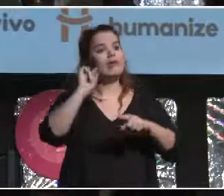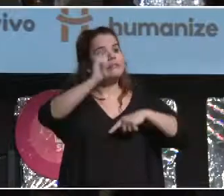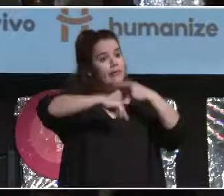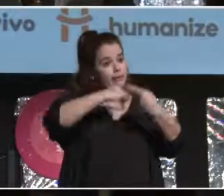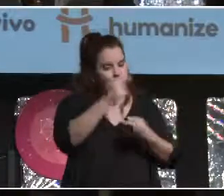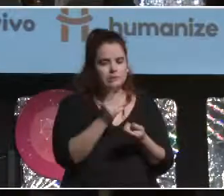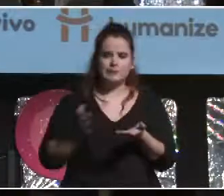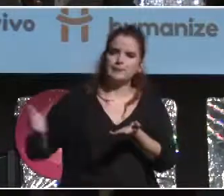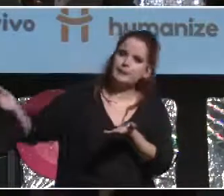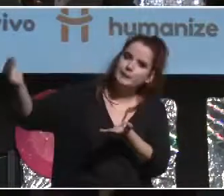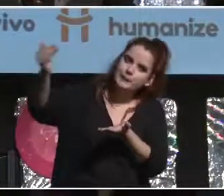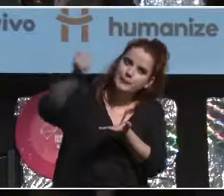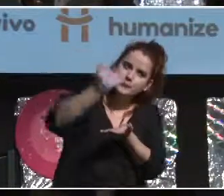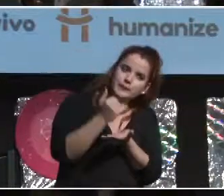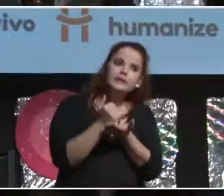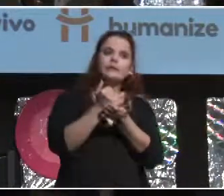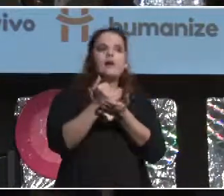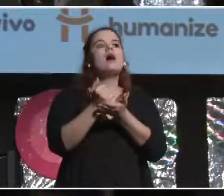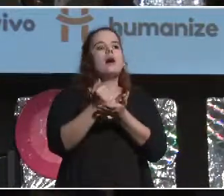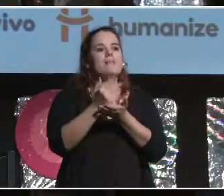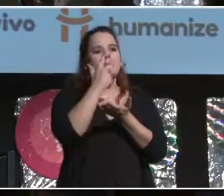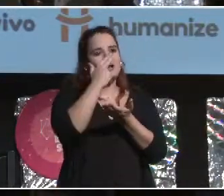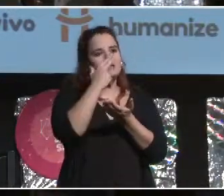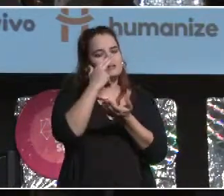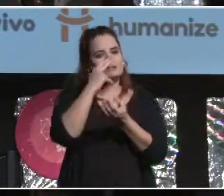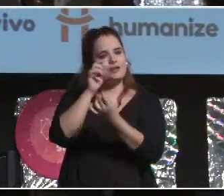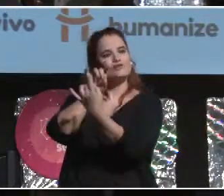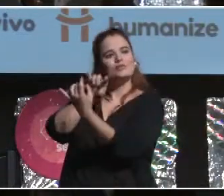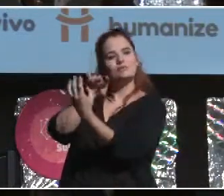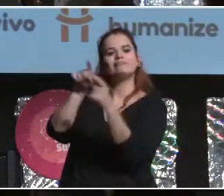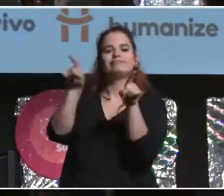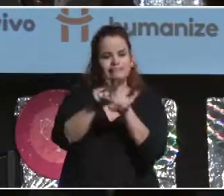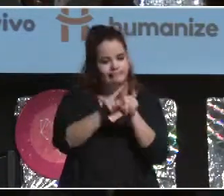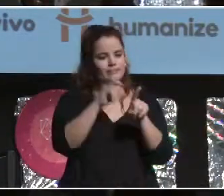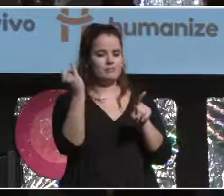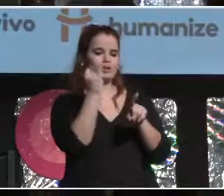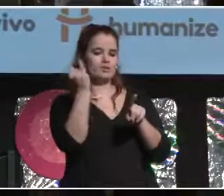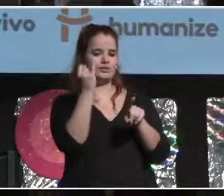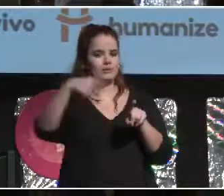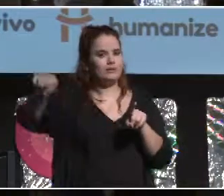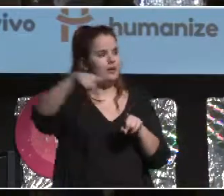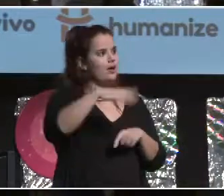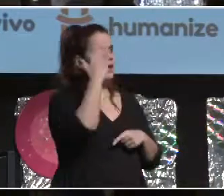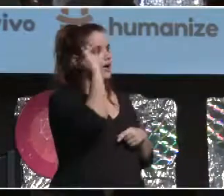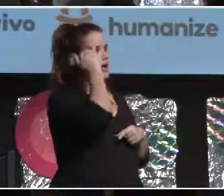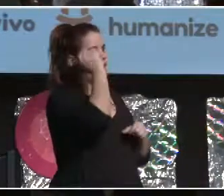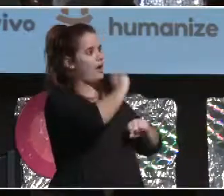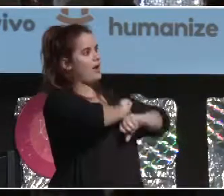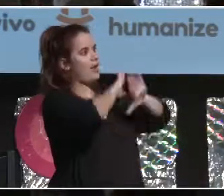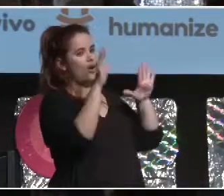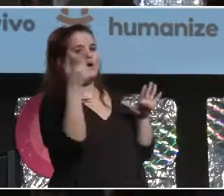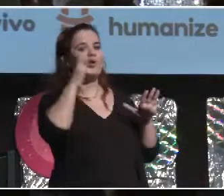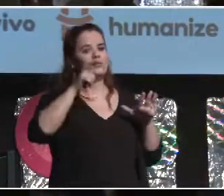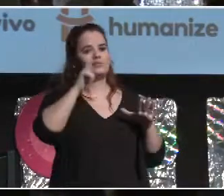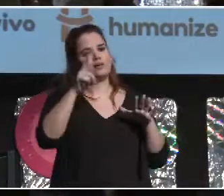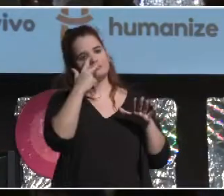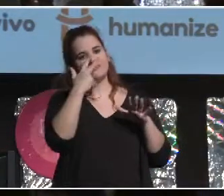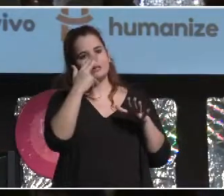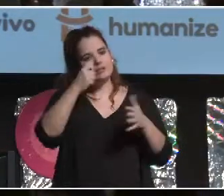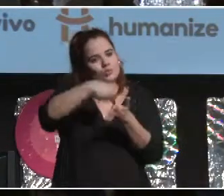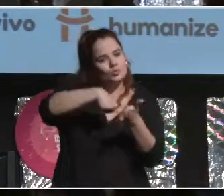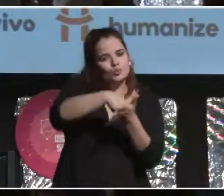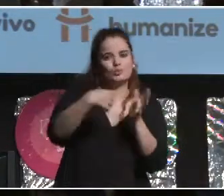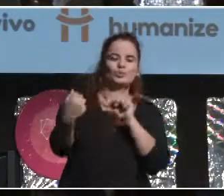analisar esses dados e depois comunicar eles para as pessoas se engajarem. Então, esse é o fluxo inteiro que